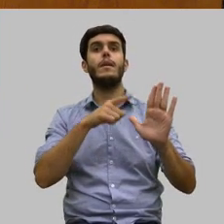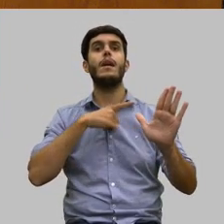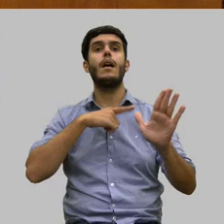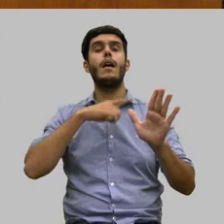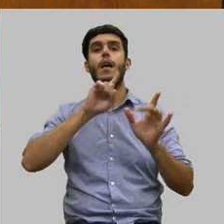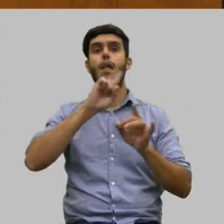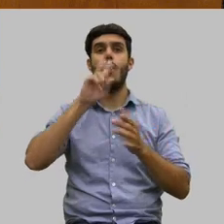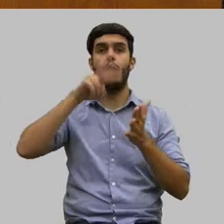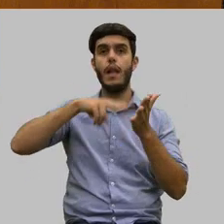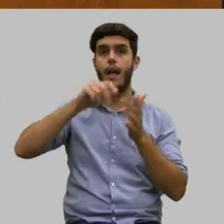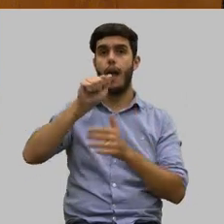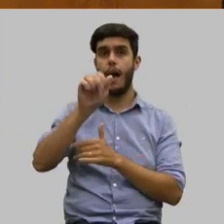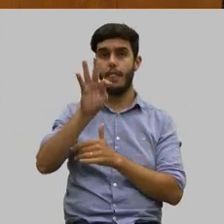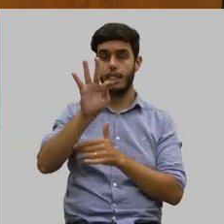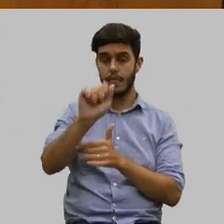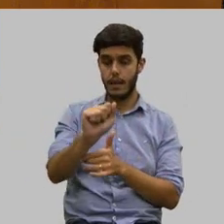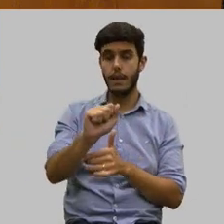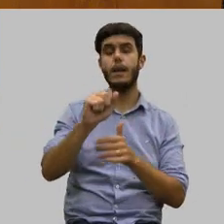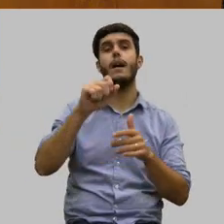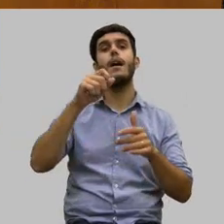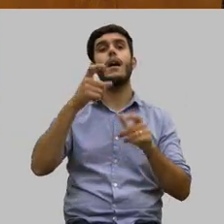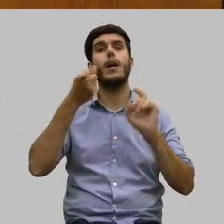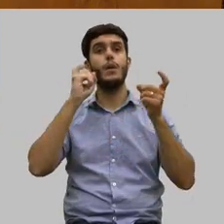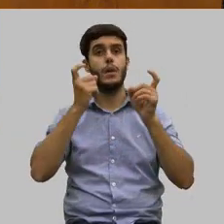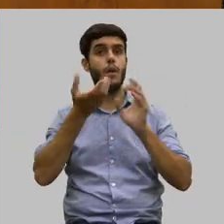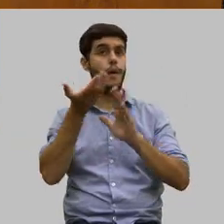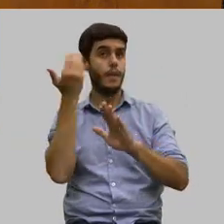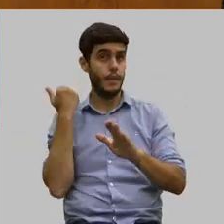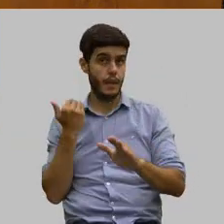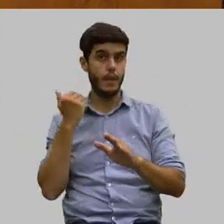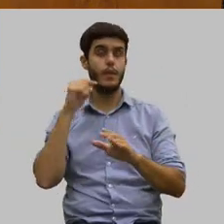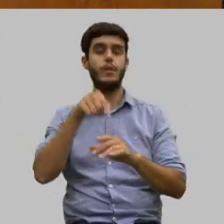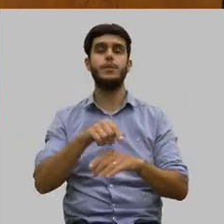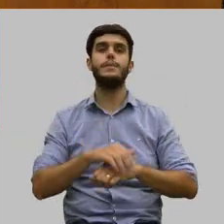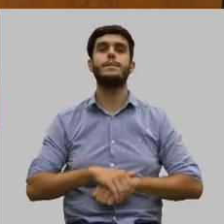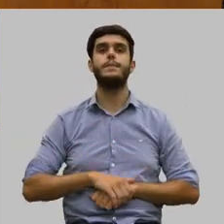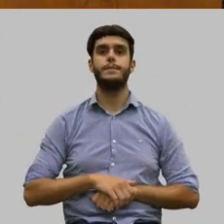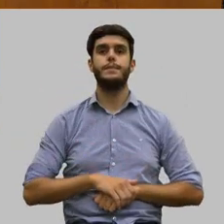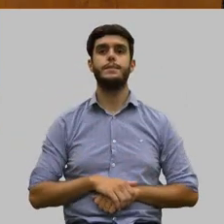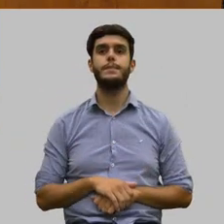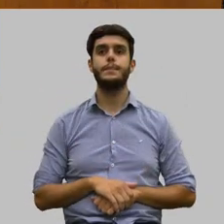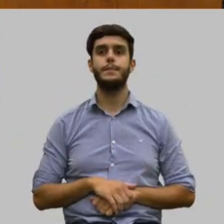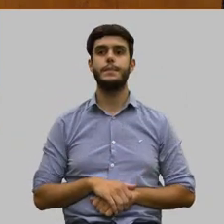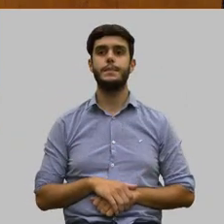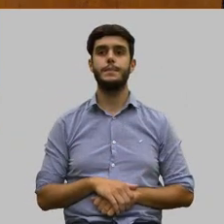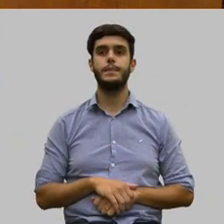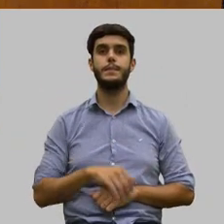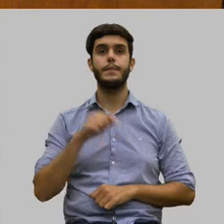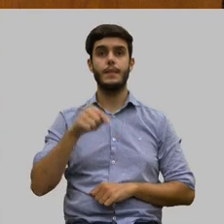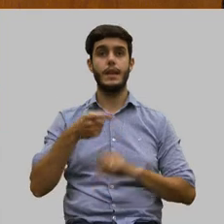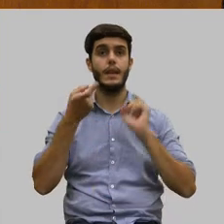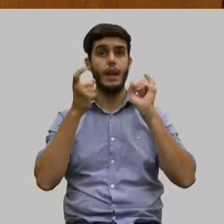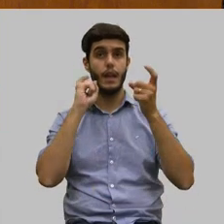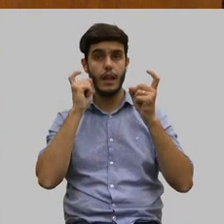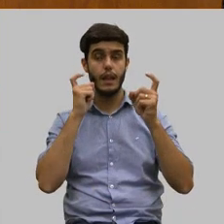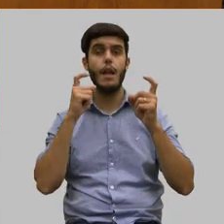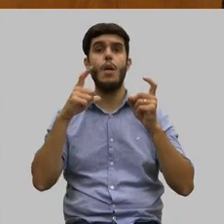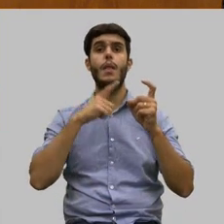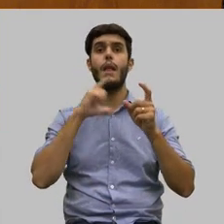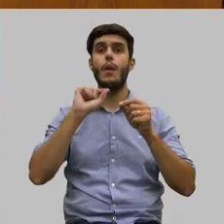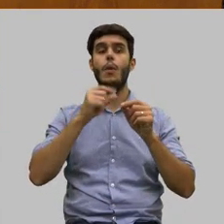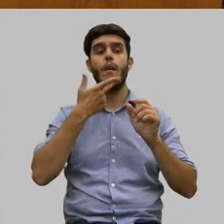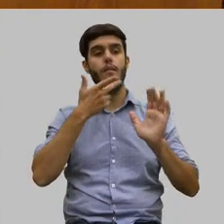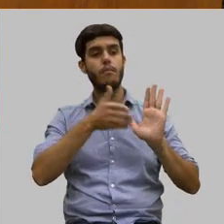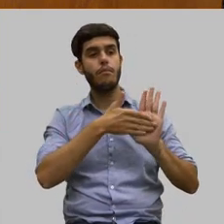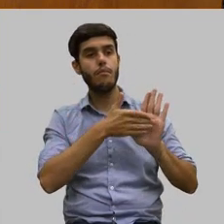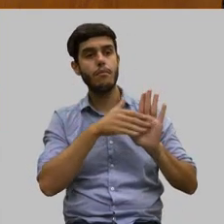reunião anterior considera por aprovada e solicita sua subscrição esta reunião se destina a prestar informações sobre a